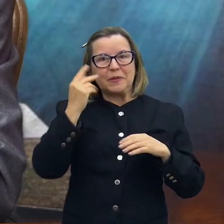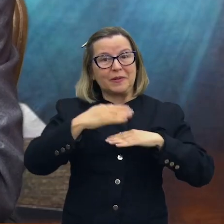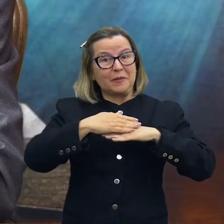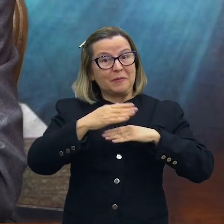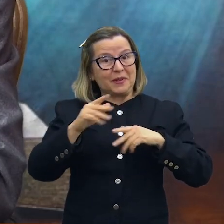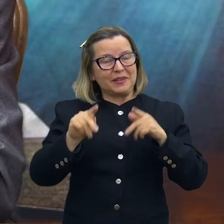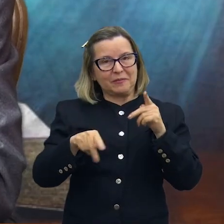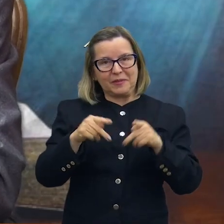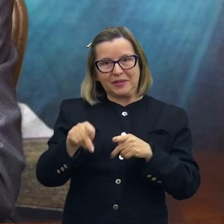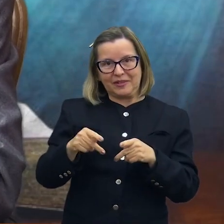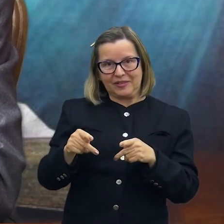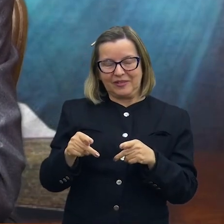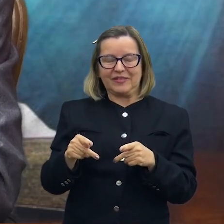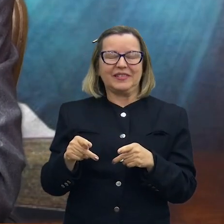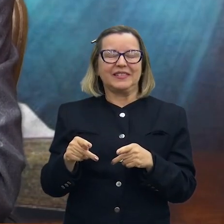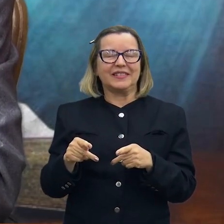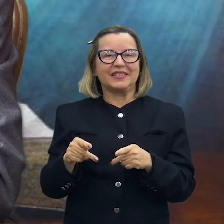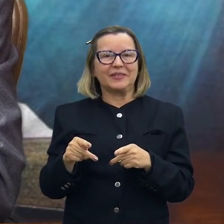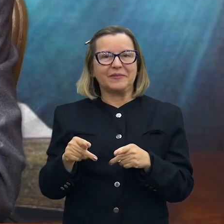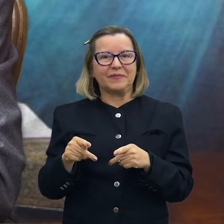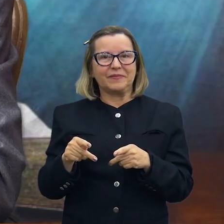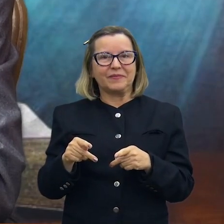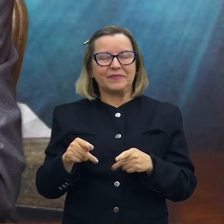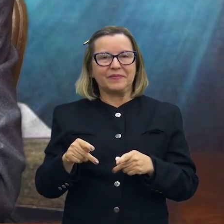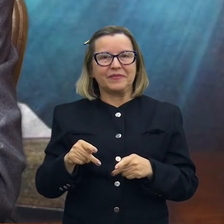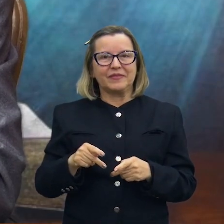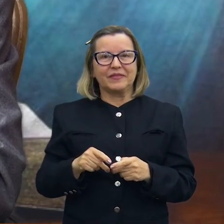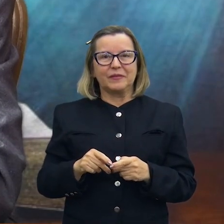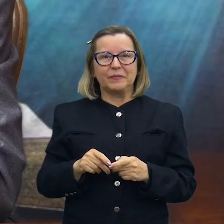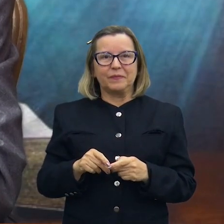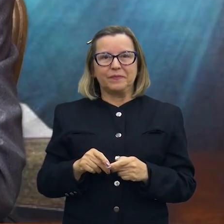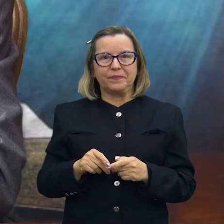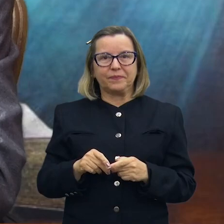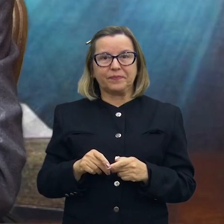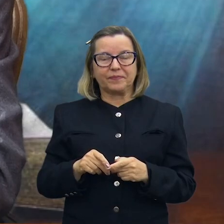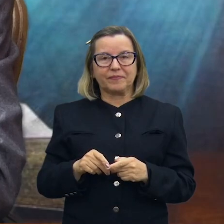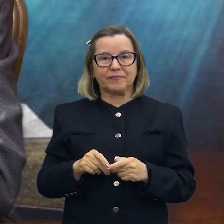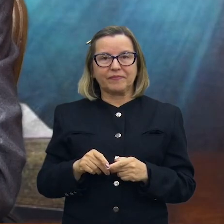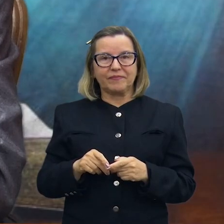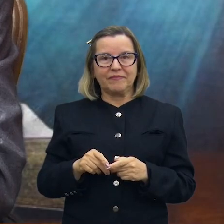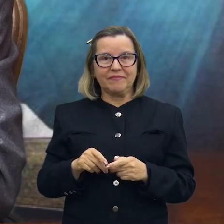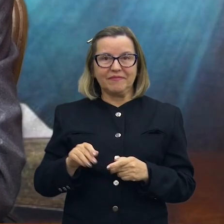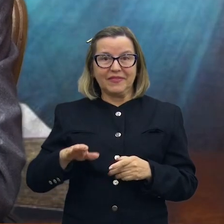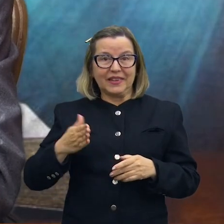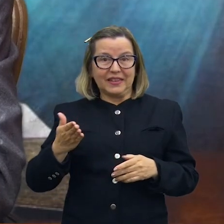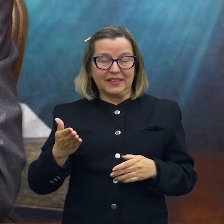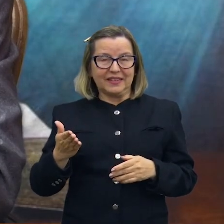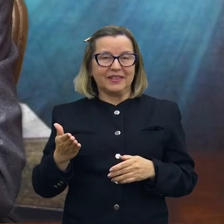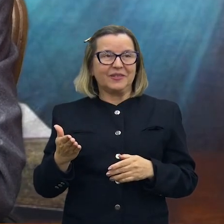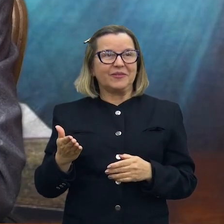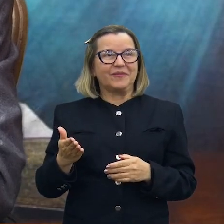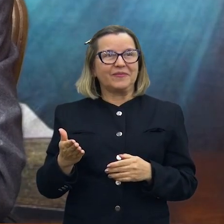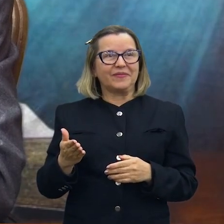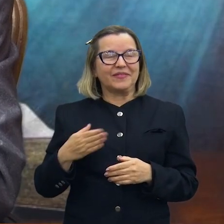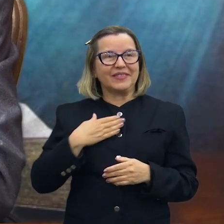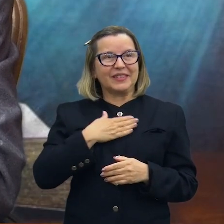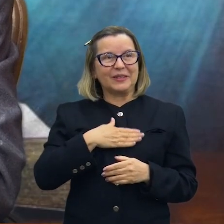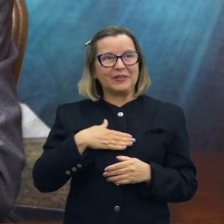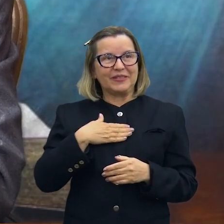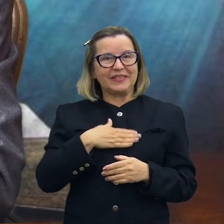mesma oportunidade de acompanhar como você está acompanhando. Com isso, gostaria